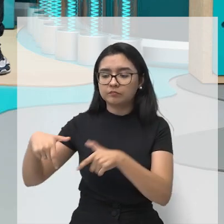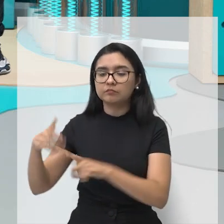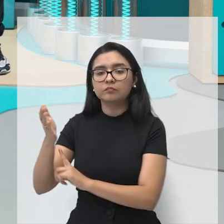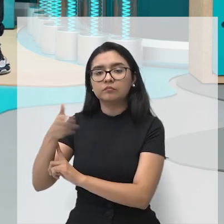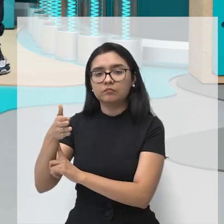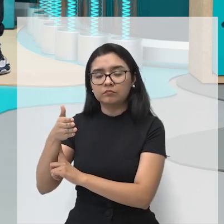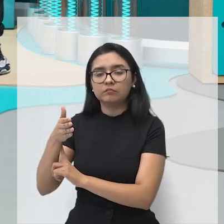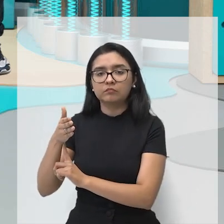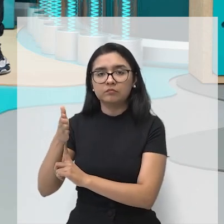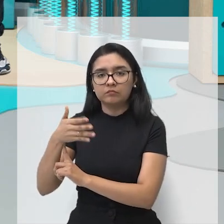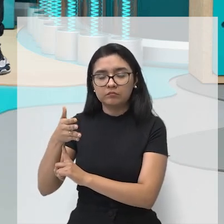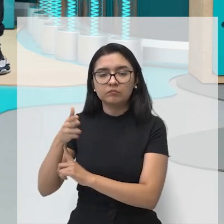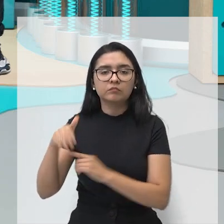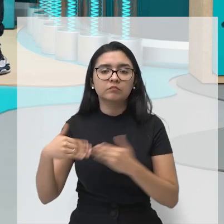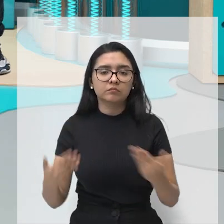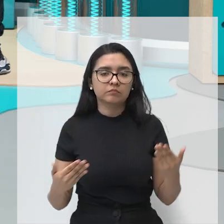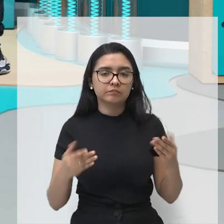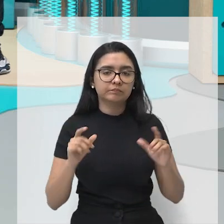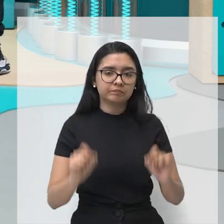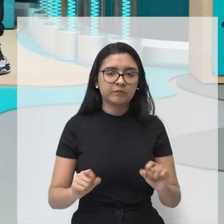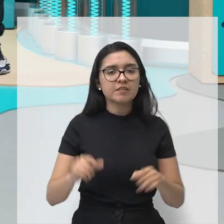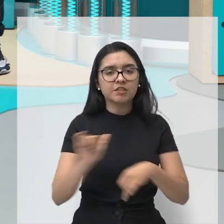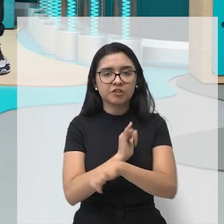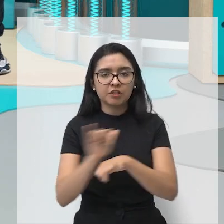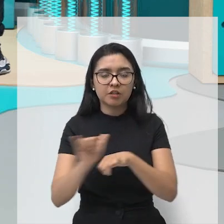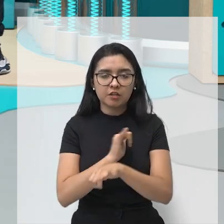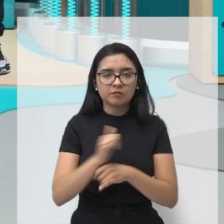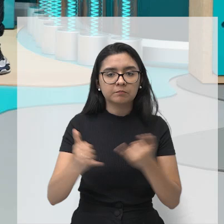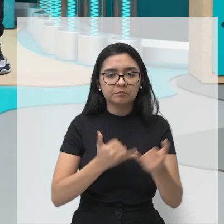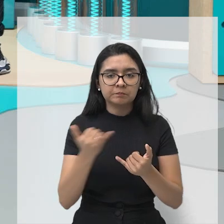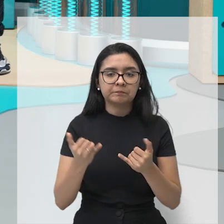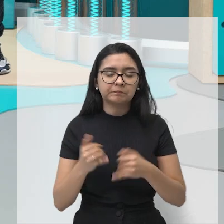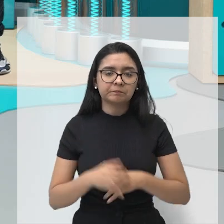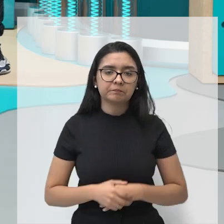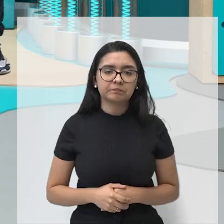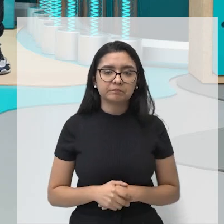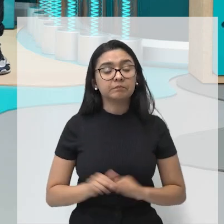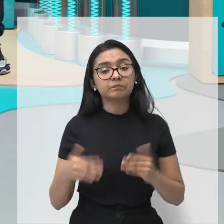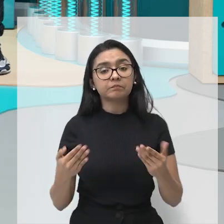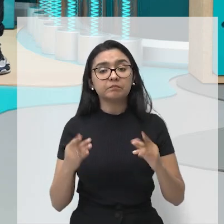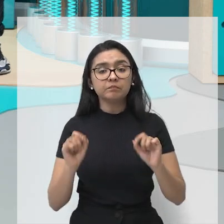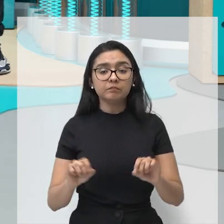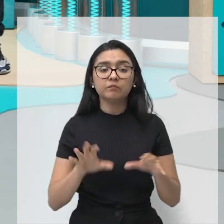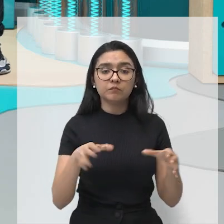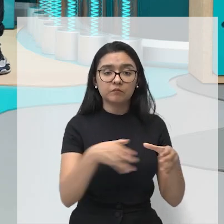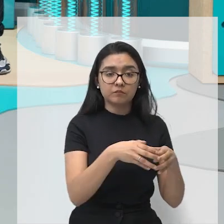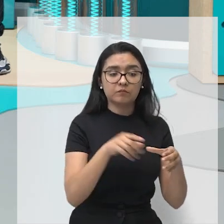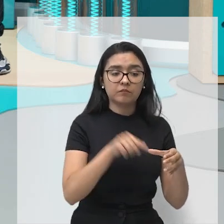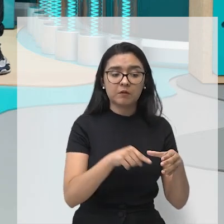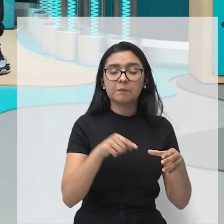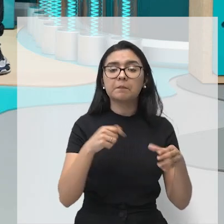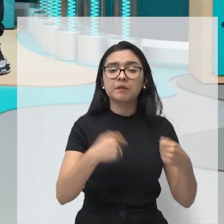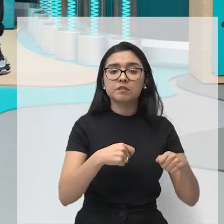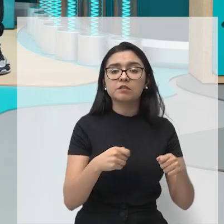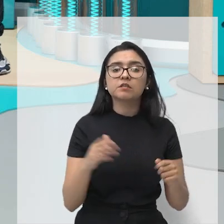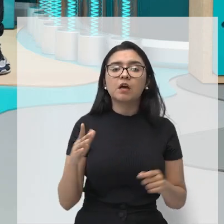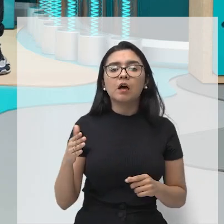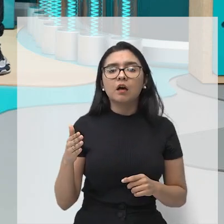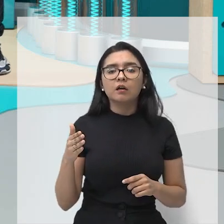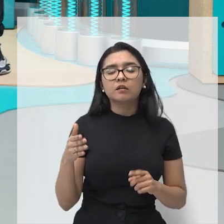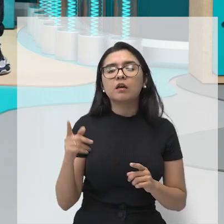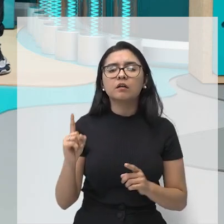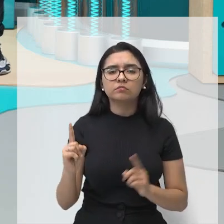na outra, nesse modelo de jogo, de partida, né, a equipe deve pegar a bandeira